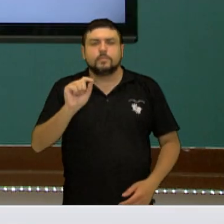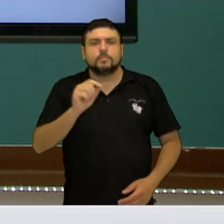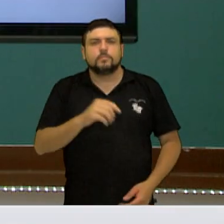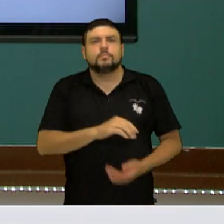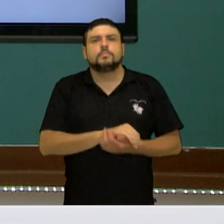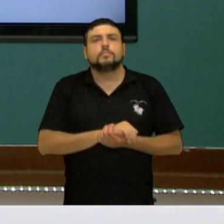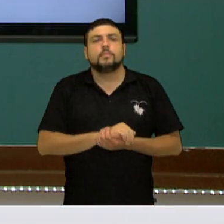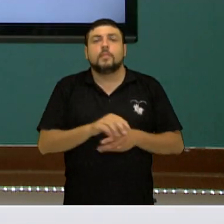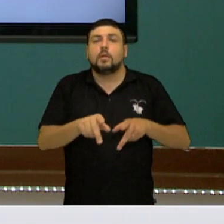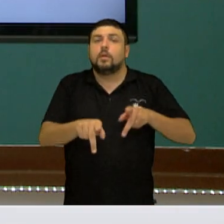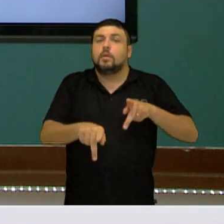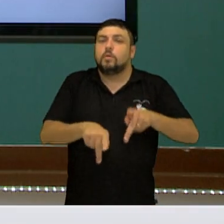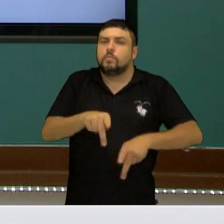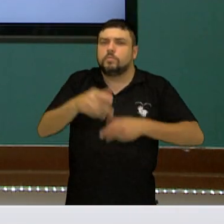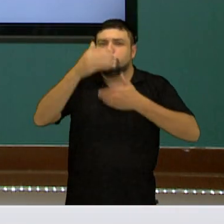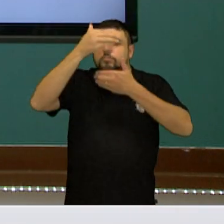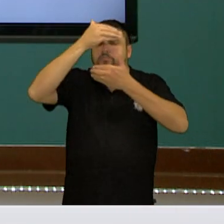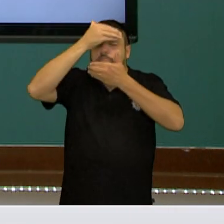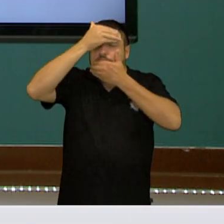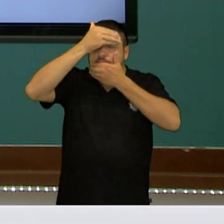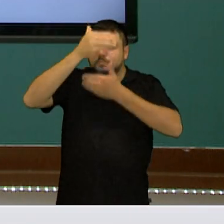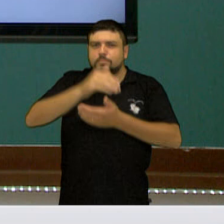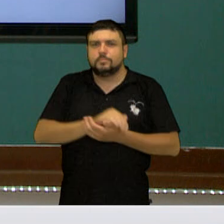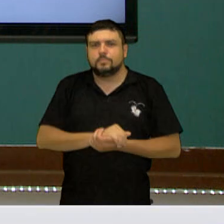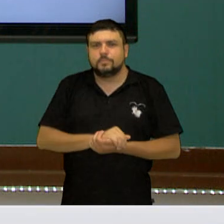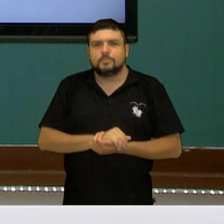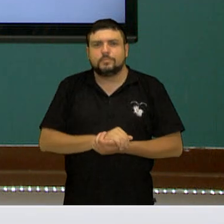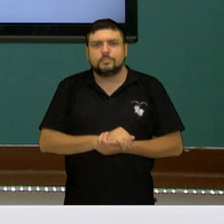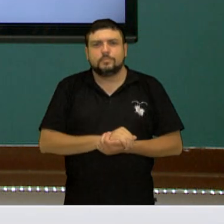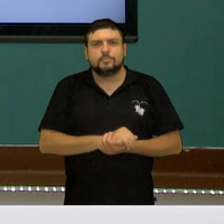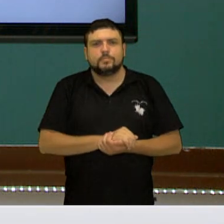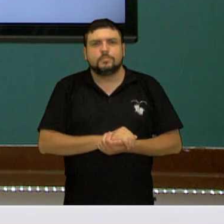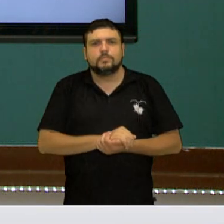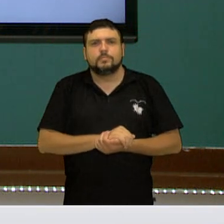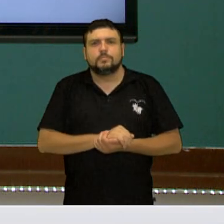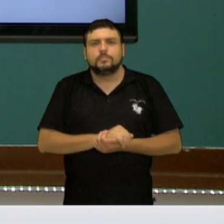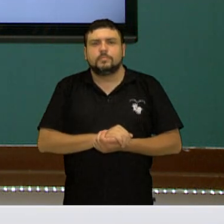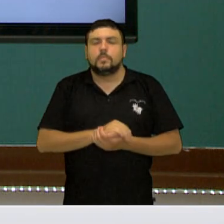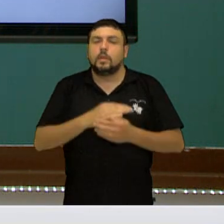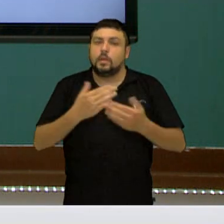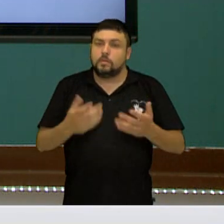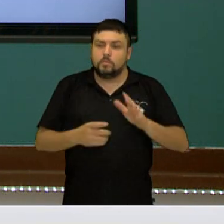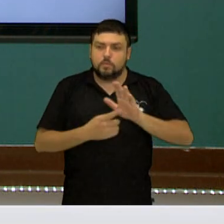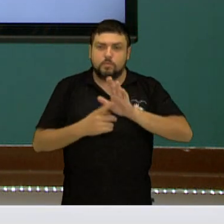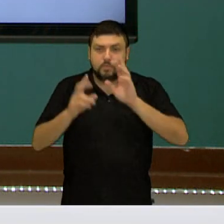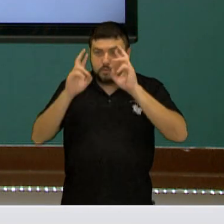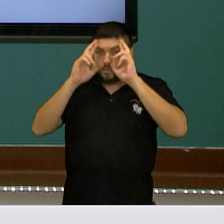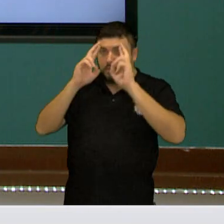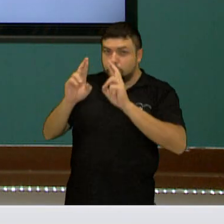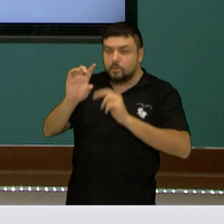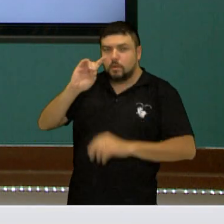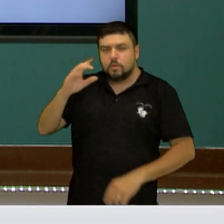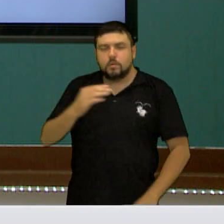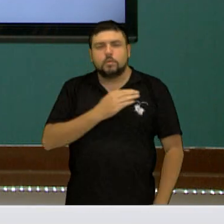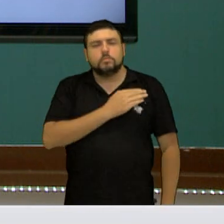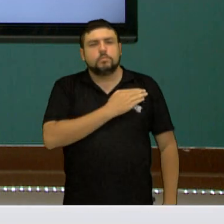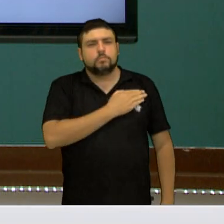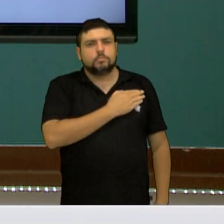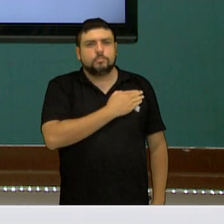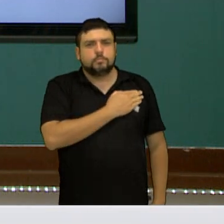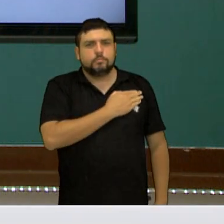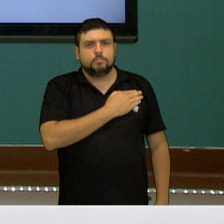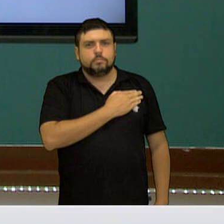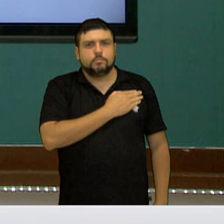povo muçulmano, que a gente acabou de ver, do Islã, né? Então, você quer manter o respeito? Apenas a mão no coração, se quiser, uma